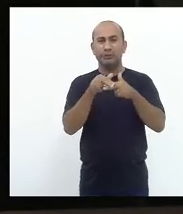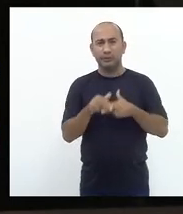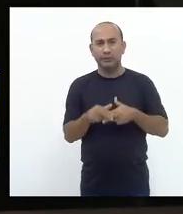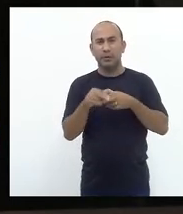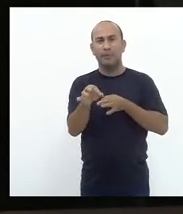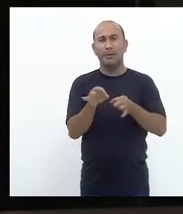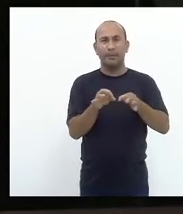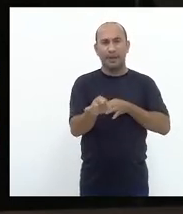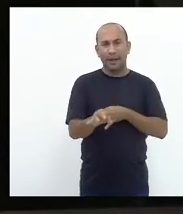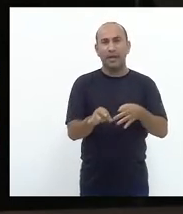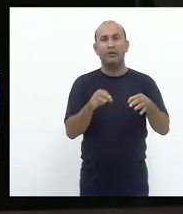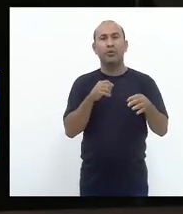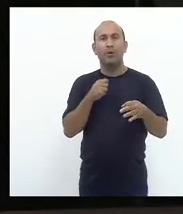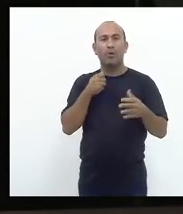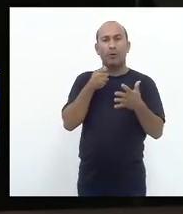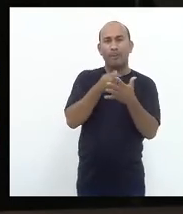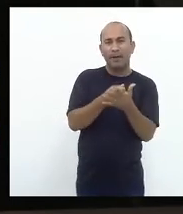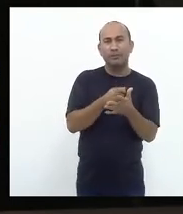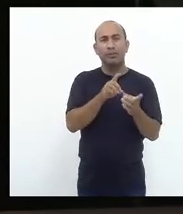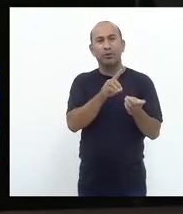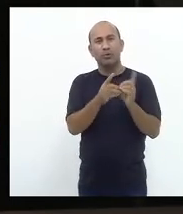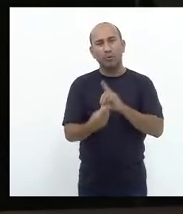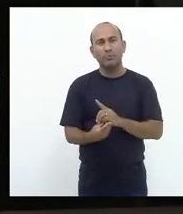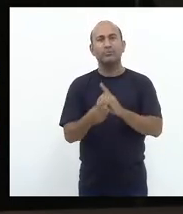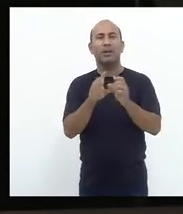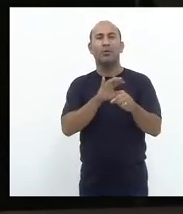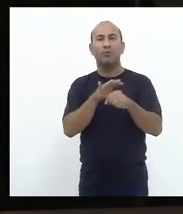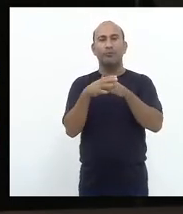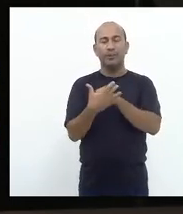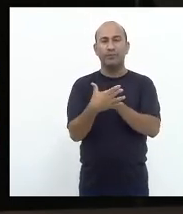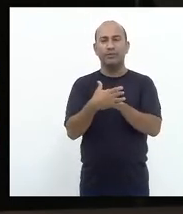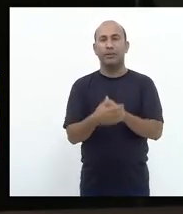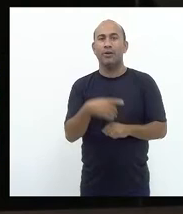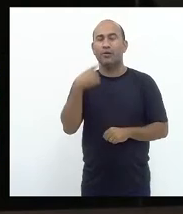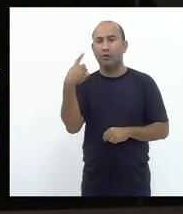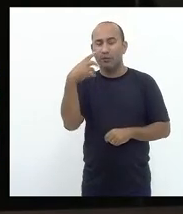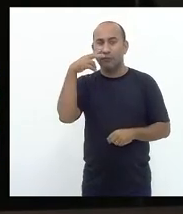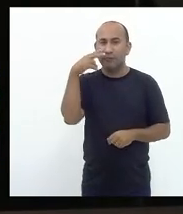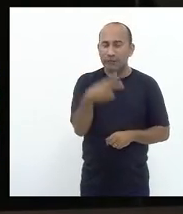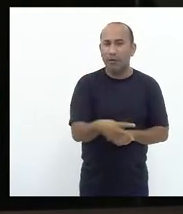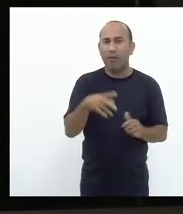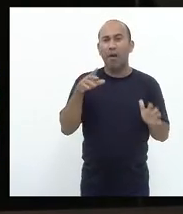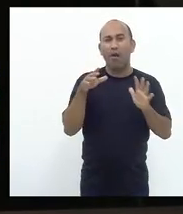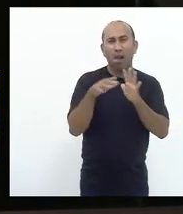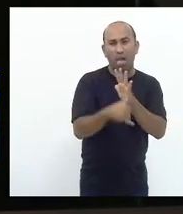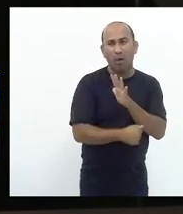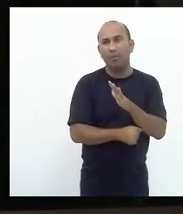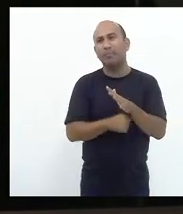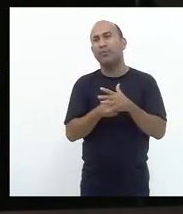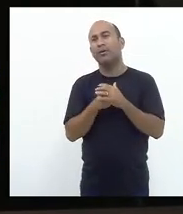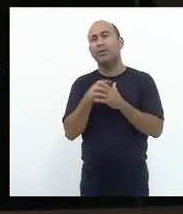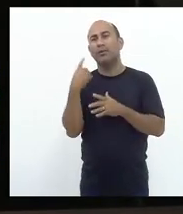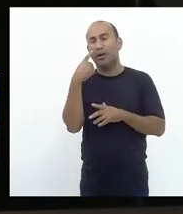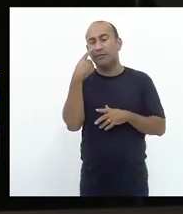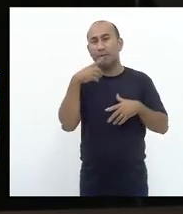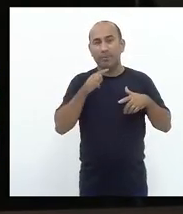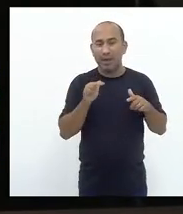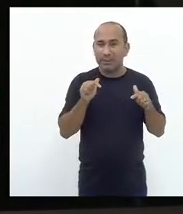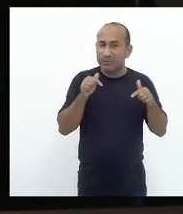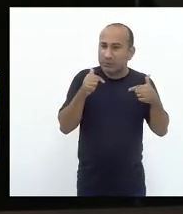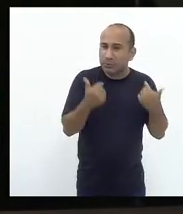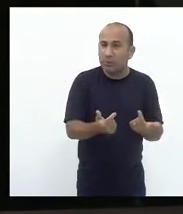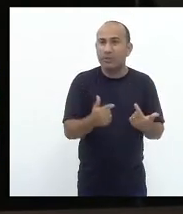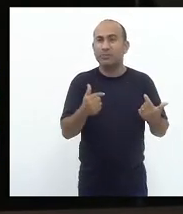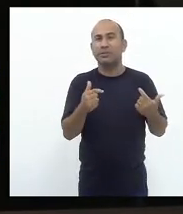para o combate e enfrentamento ao Covid. E a gente viu ali a corrupção agindo da forma